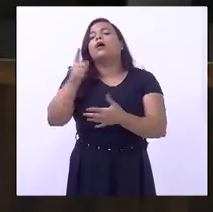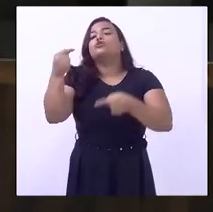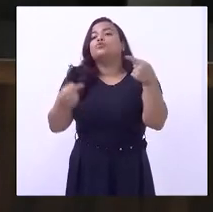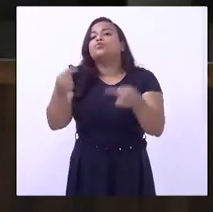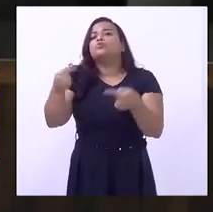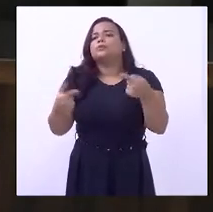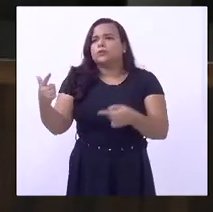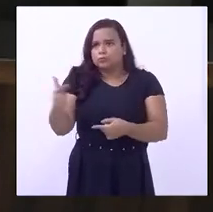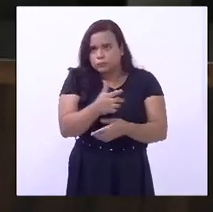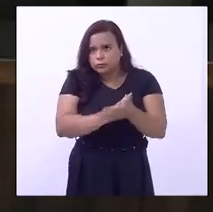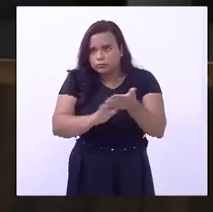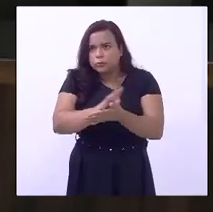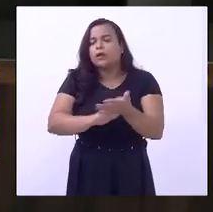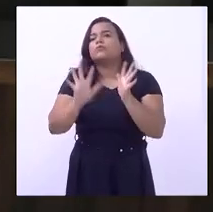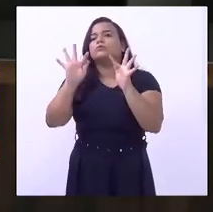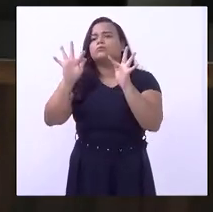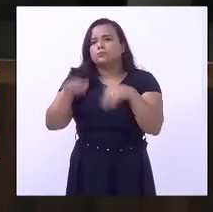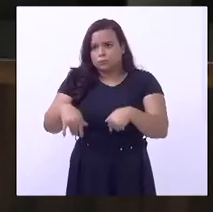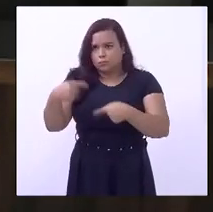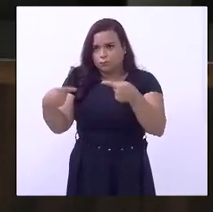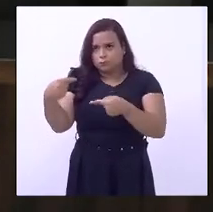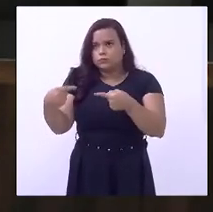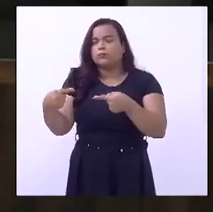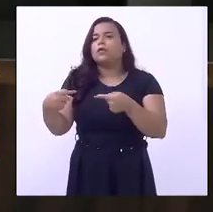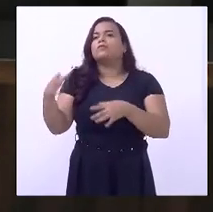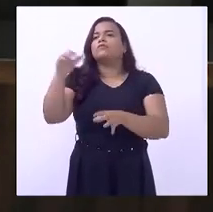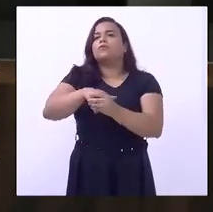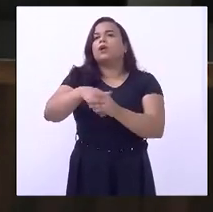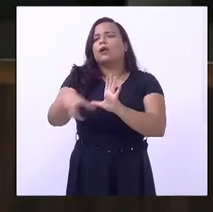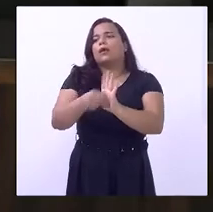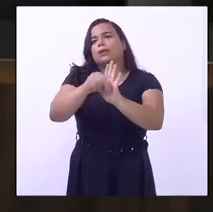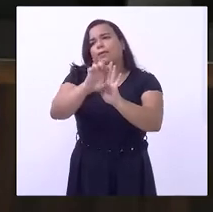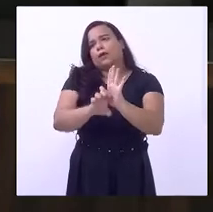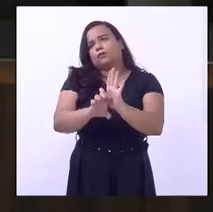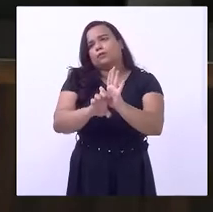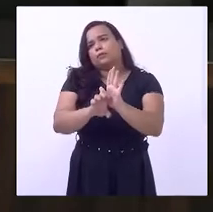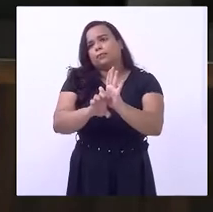discutir, encerra a discussão, em votação, a emenda de redação.